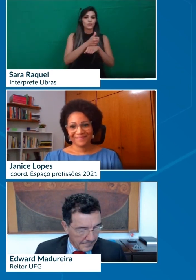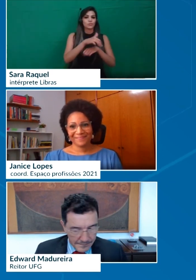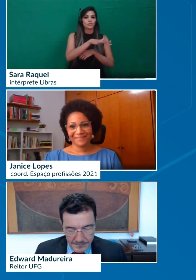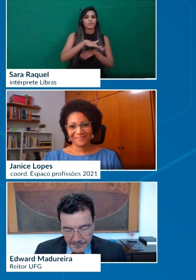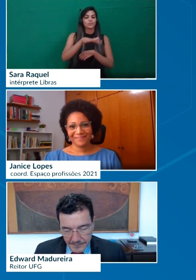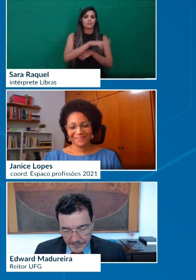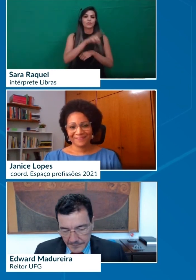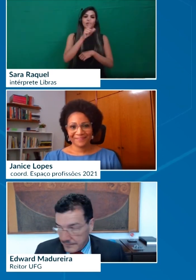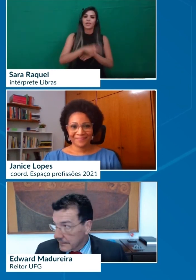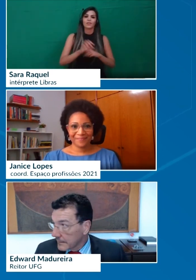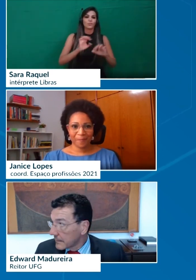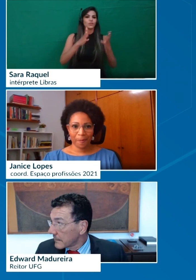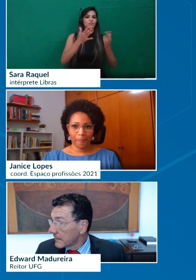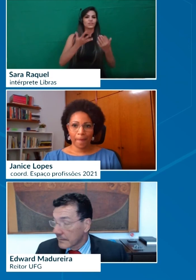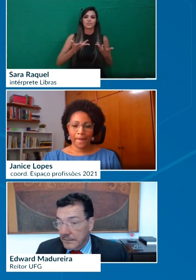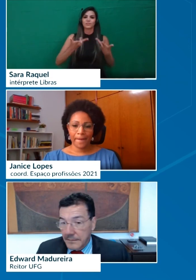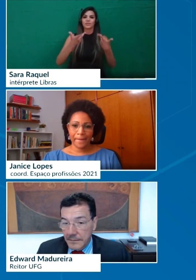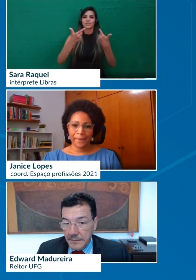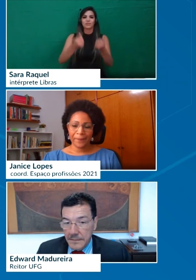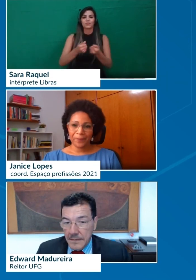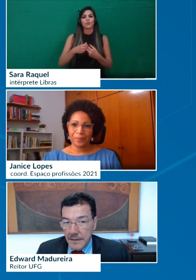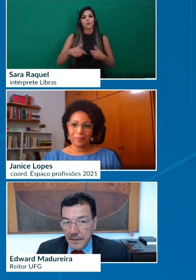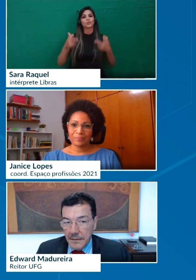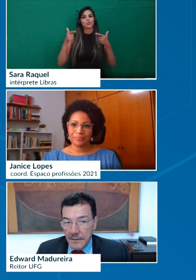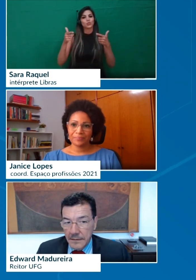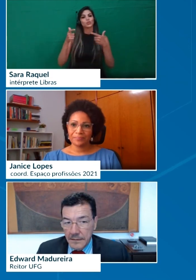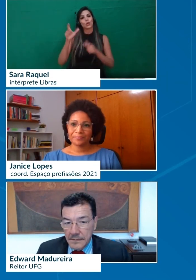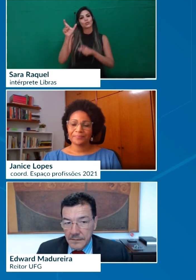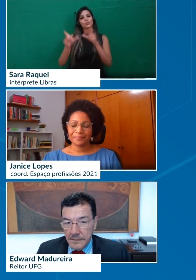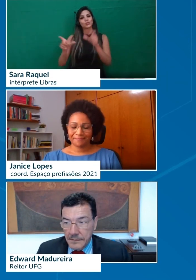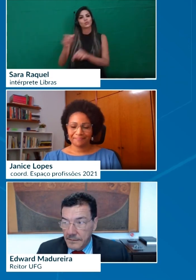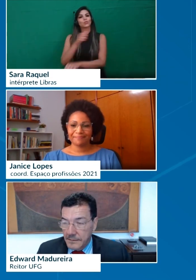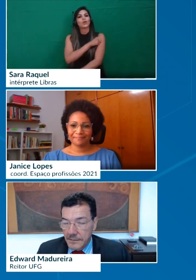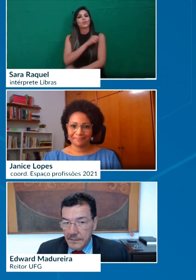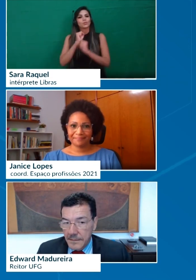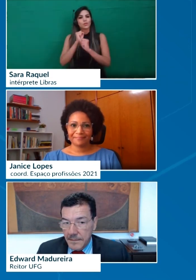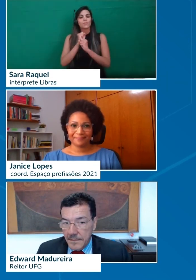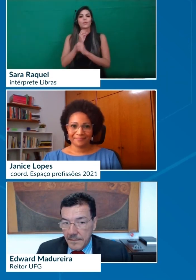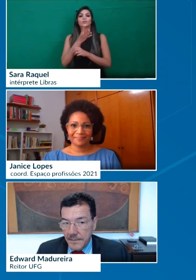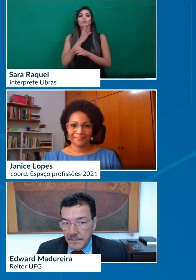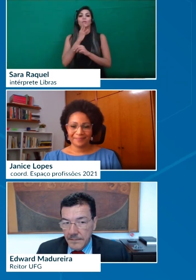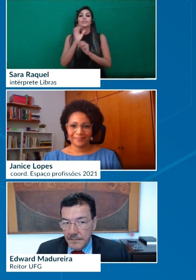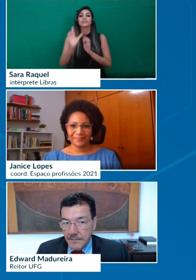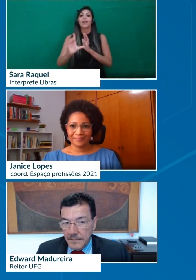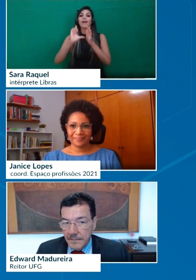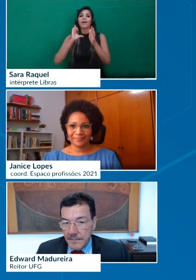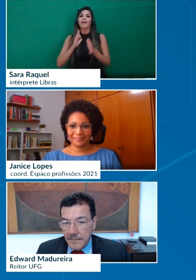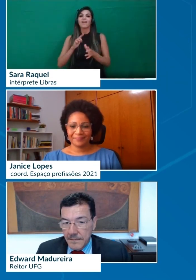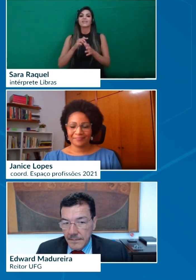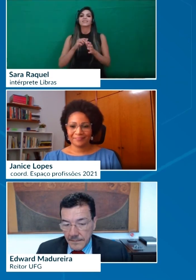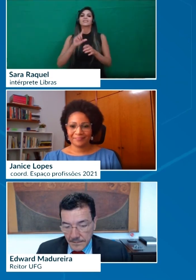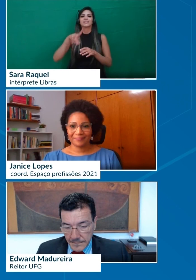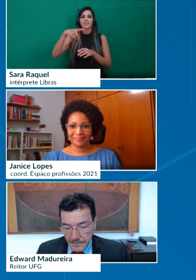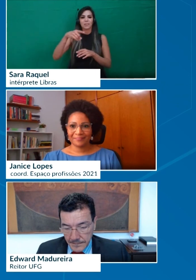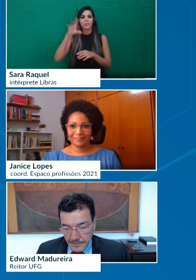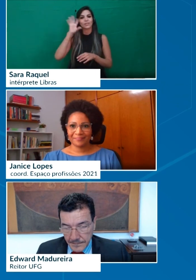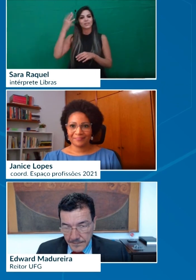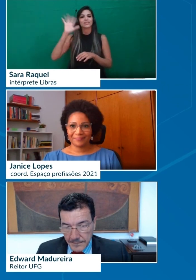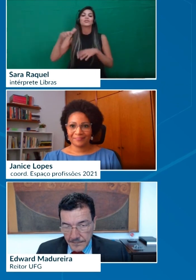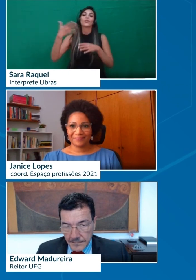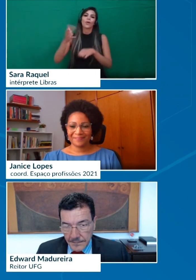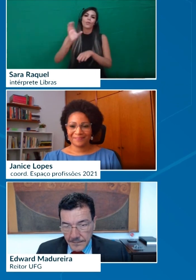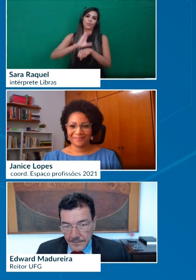estudantes que podem conhecer melhor a universidade e os cursos antes de fazerem suas escolhas. Eu tenho certeza de que será